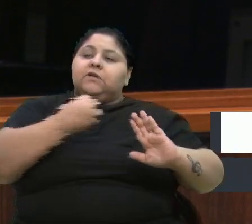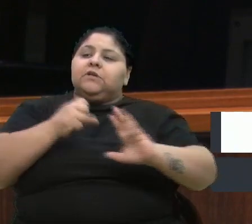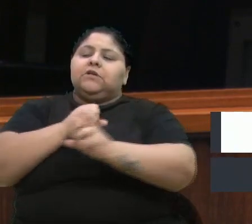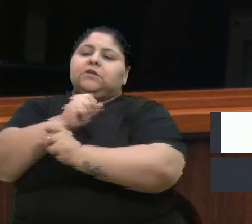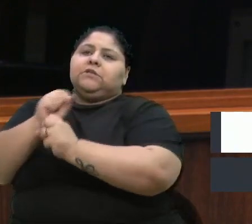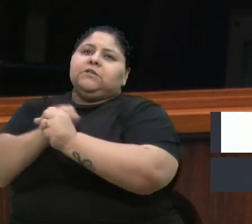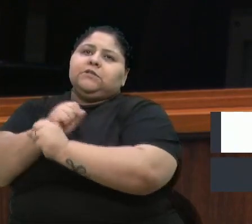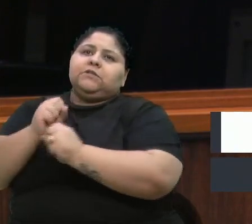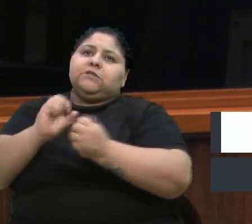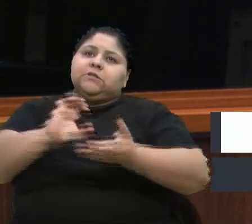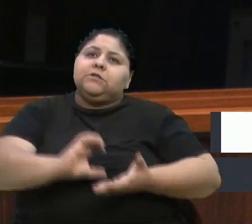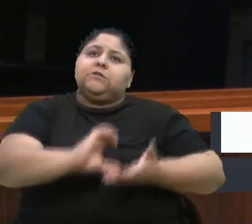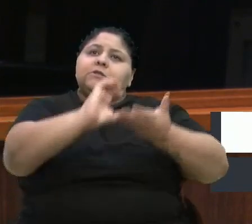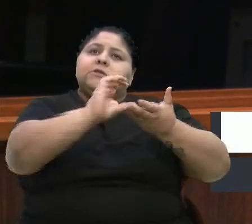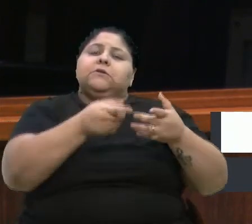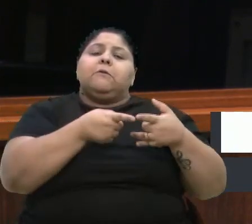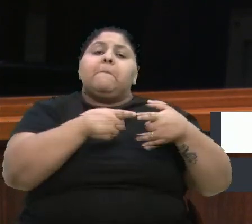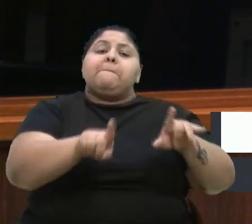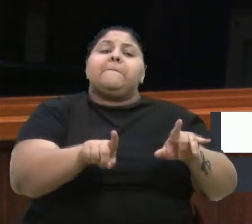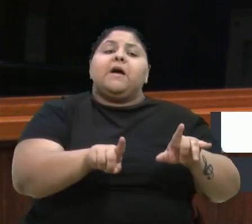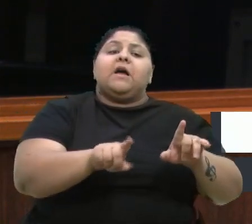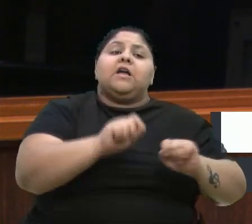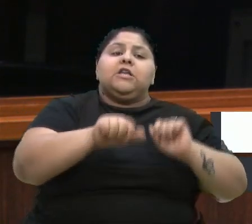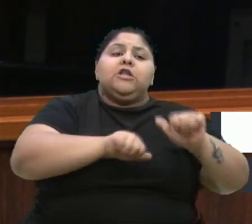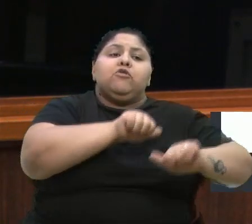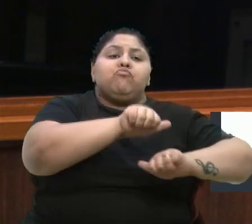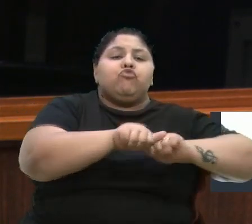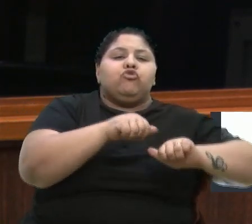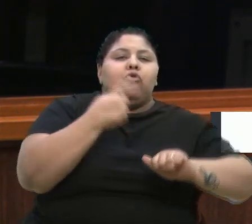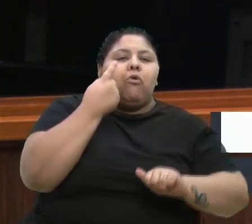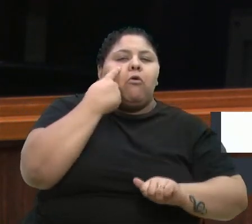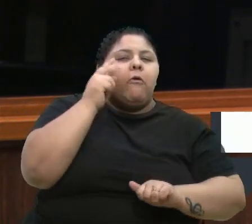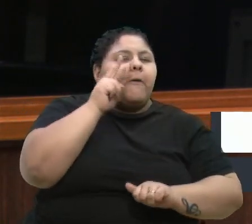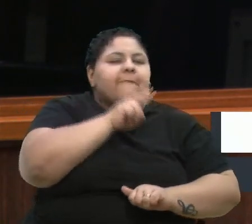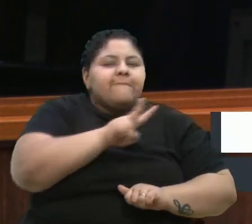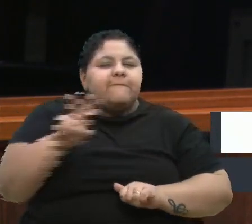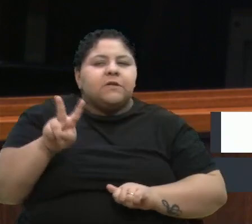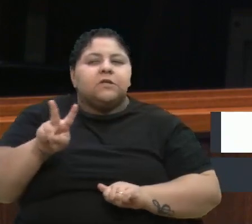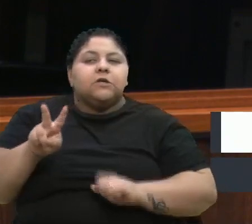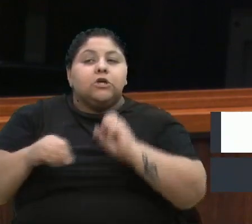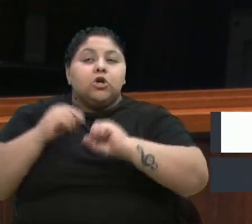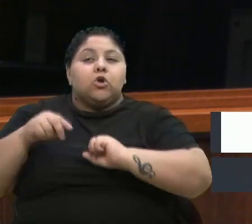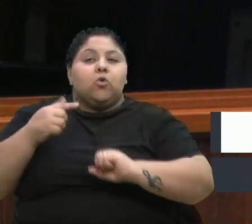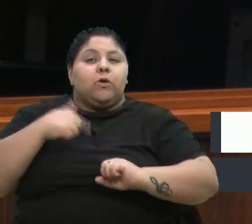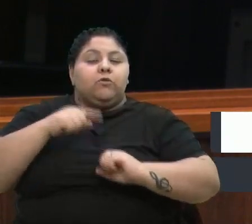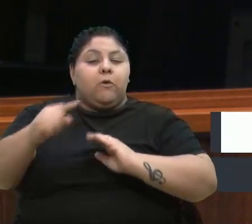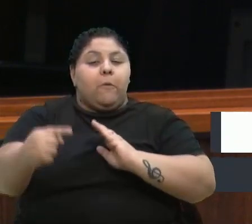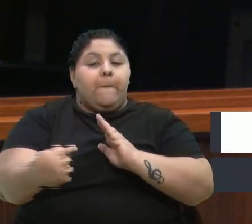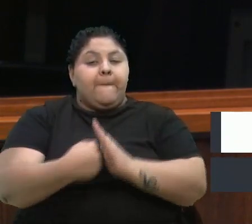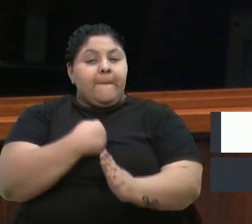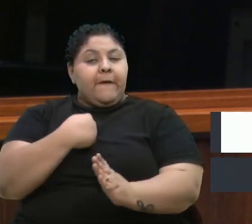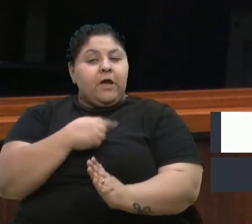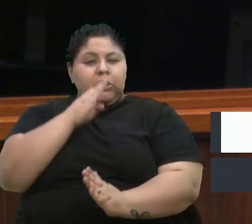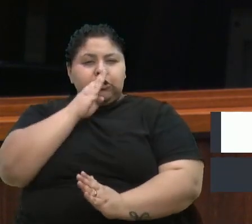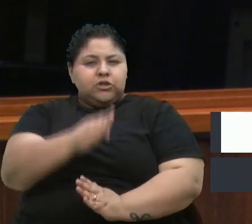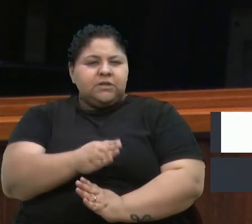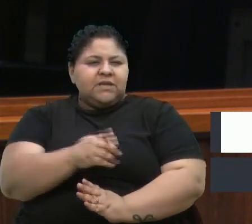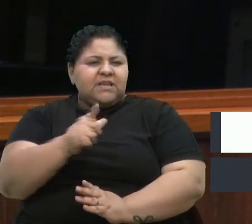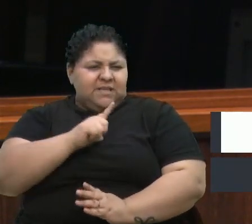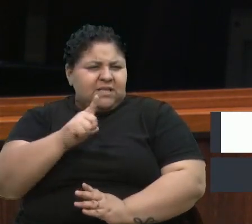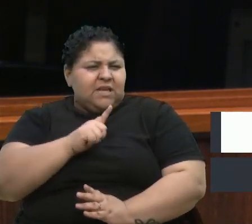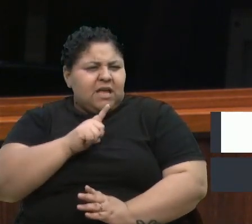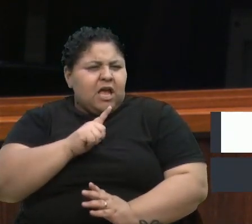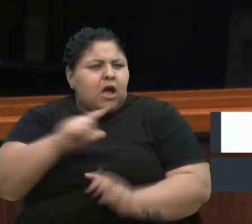no conselho, mas que ele mudou a visão. E quando eu perguntei diretamente, isso tem a ver com a mudança